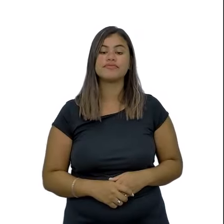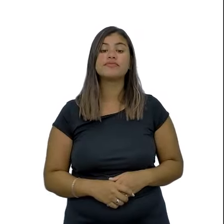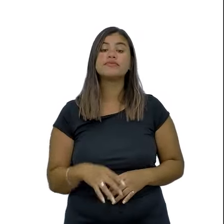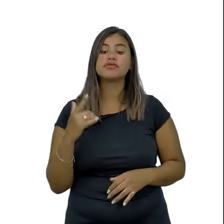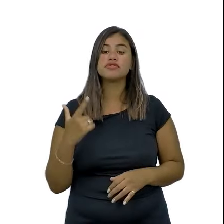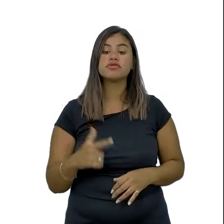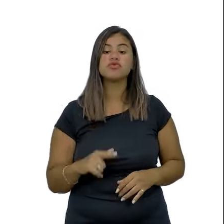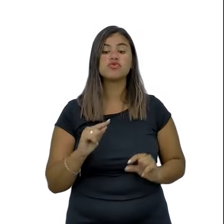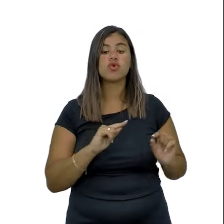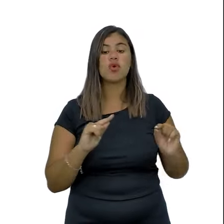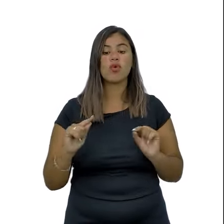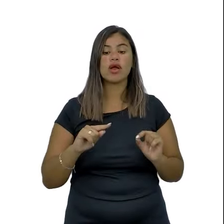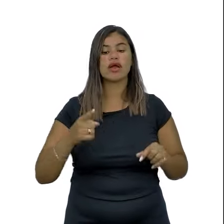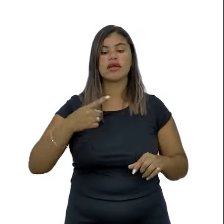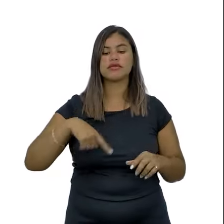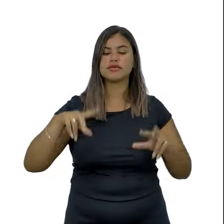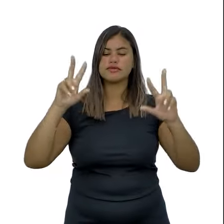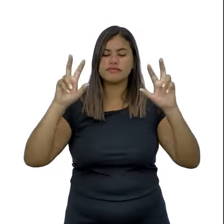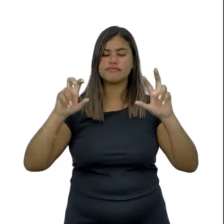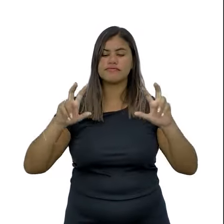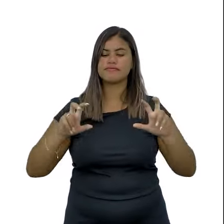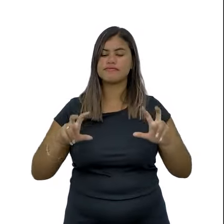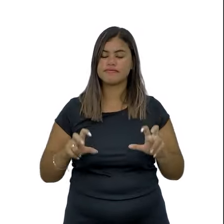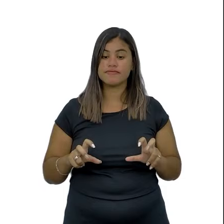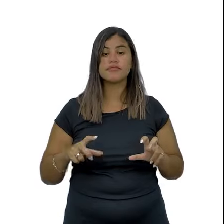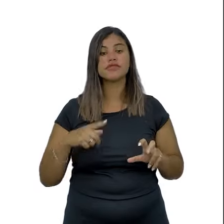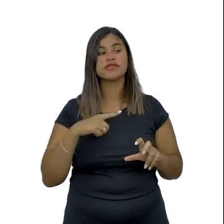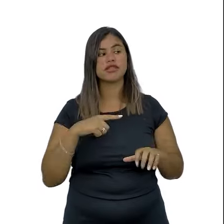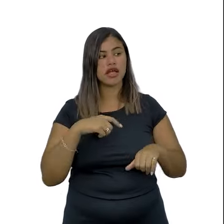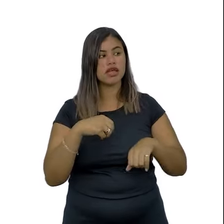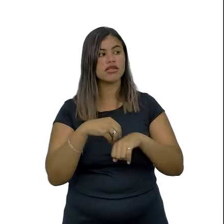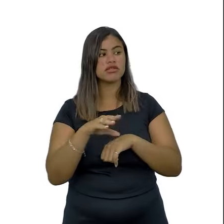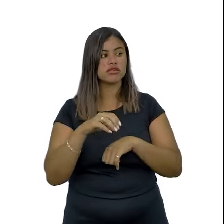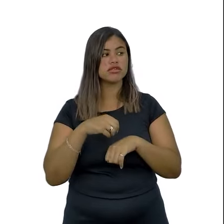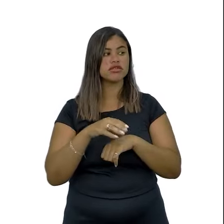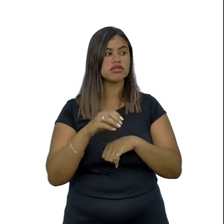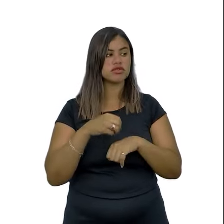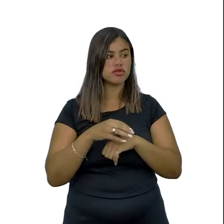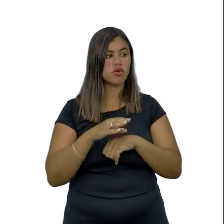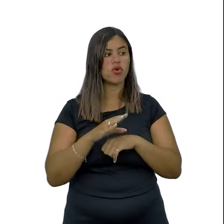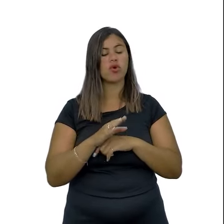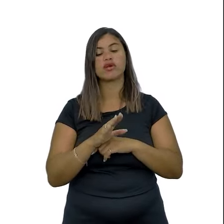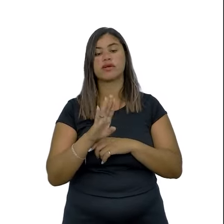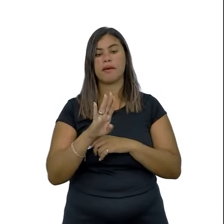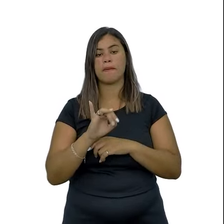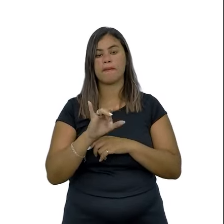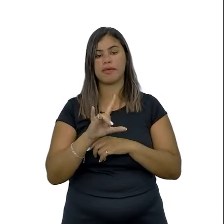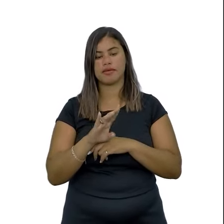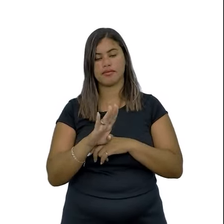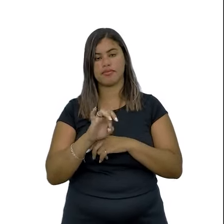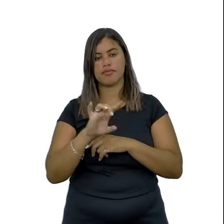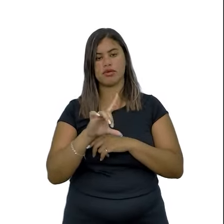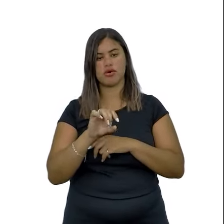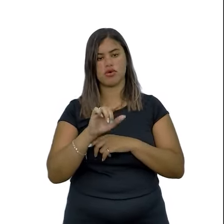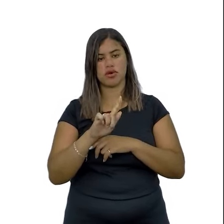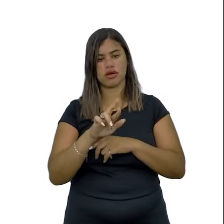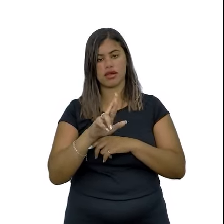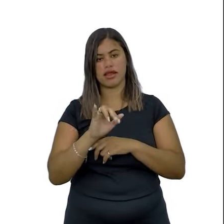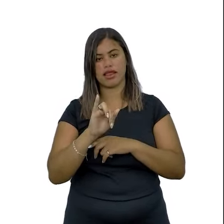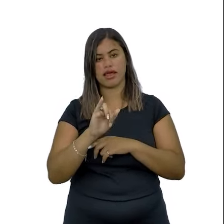nas nossas pautas há indicações bibliográficas que vocês podem recorrer